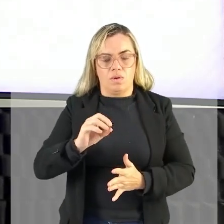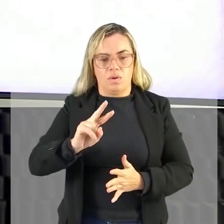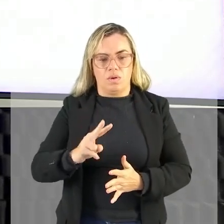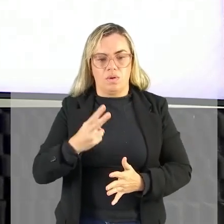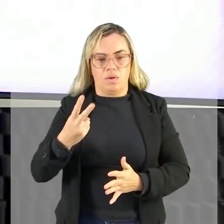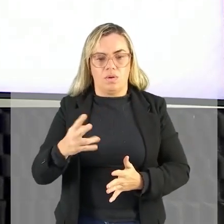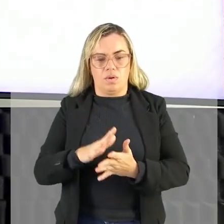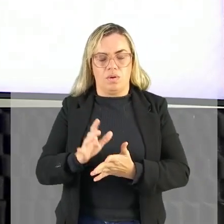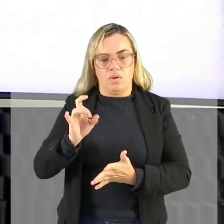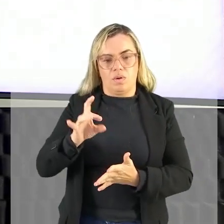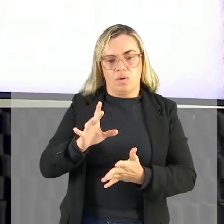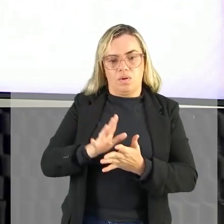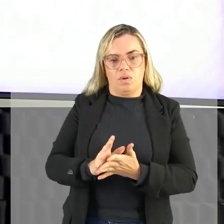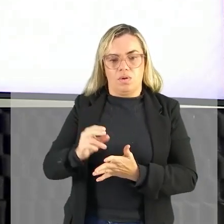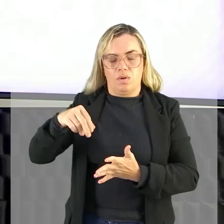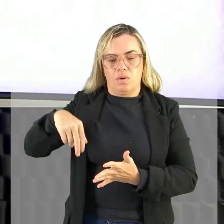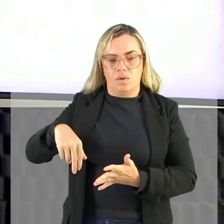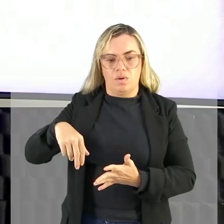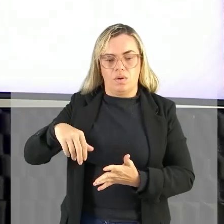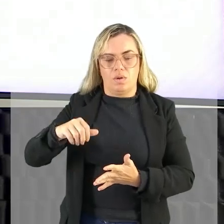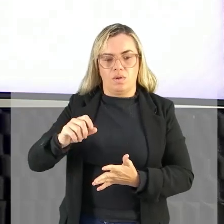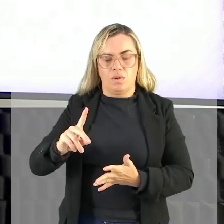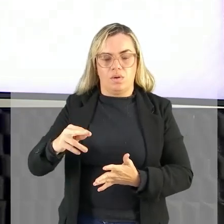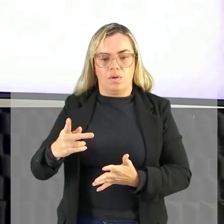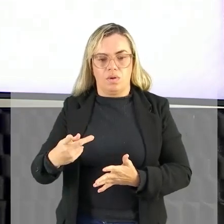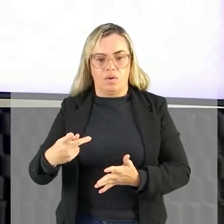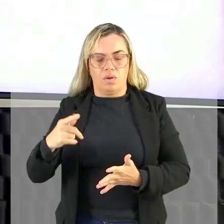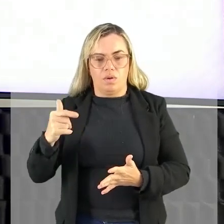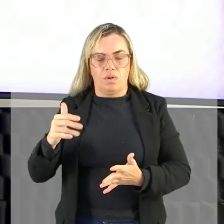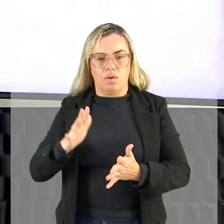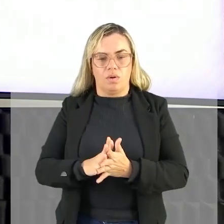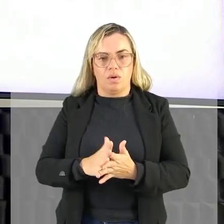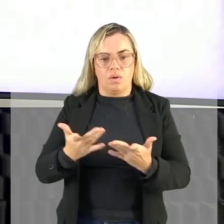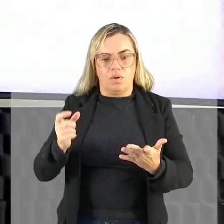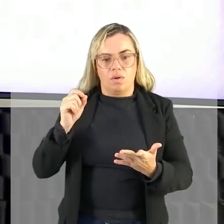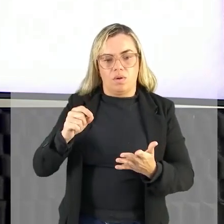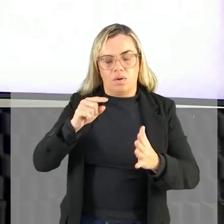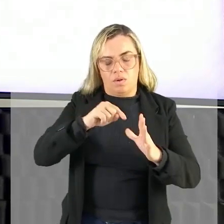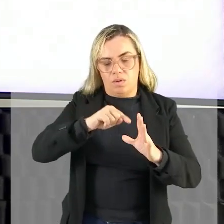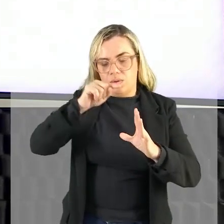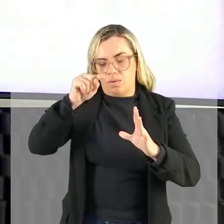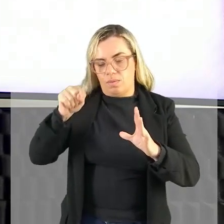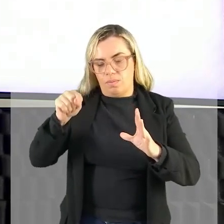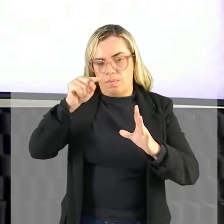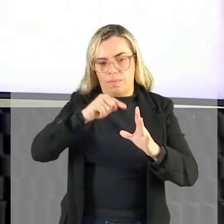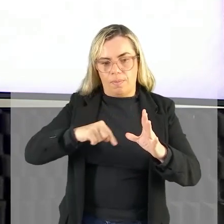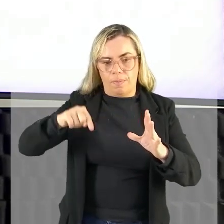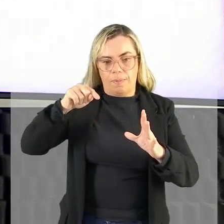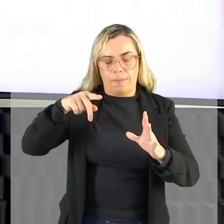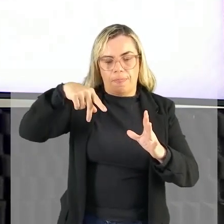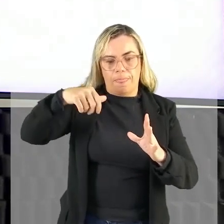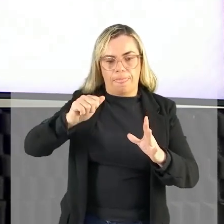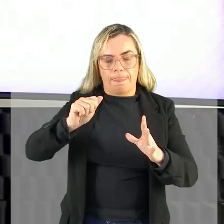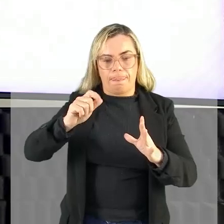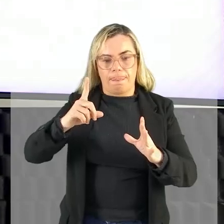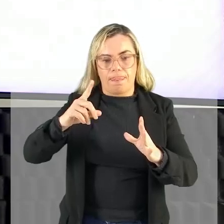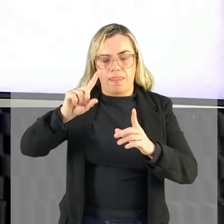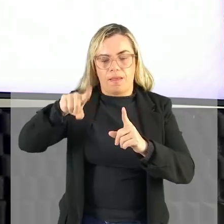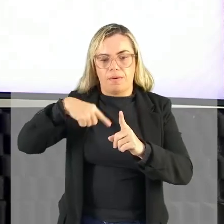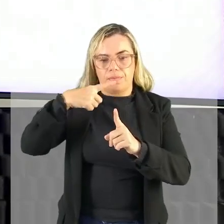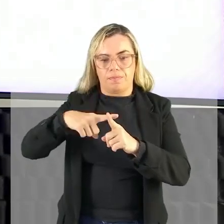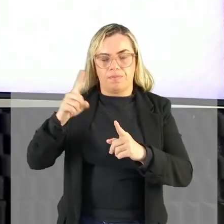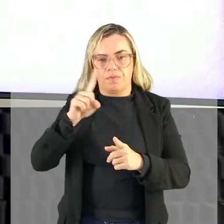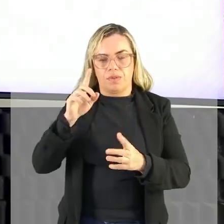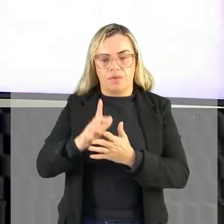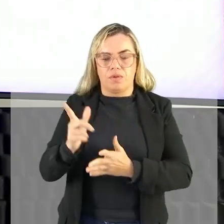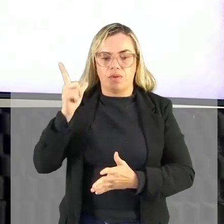quando o NADH, né? A fisiologia aqui, o ciclo NADH e NAD+, começa a rodar, eles não